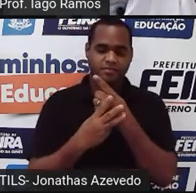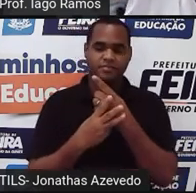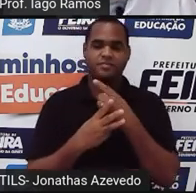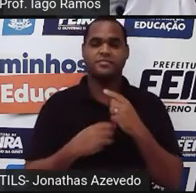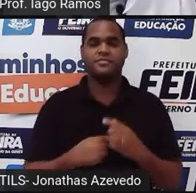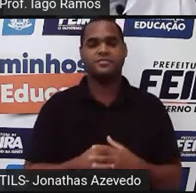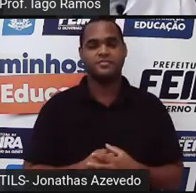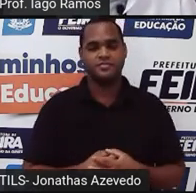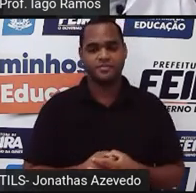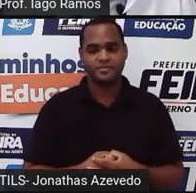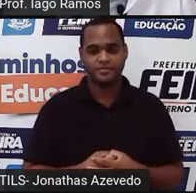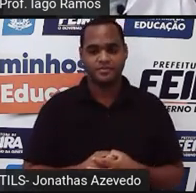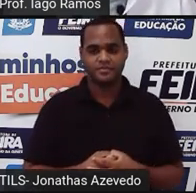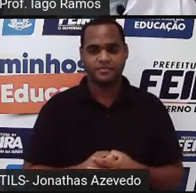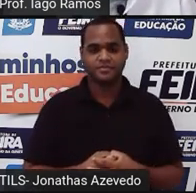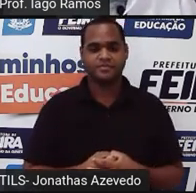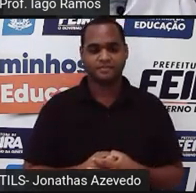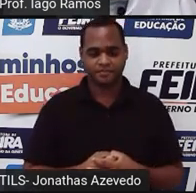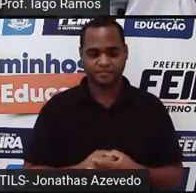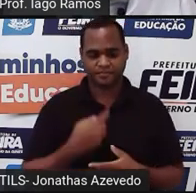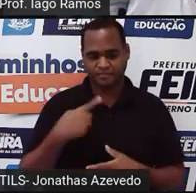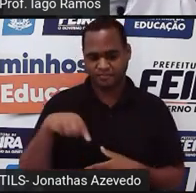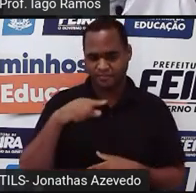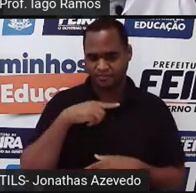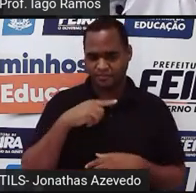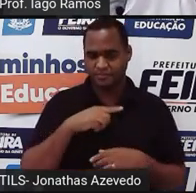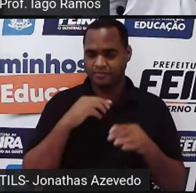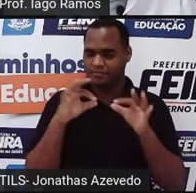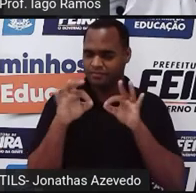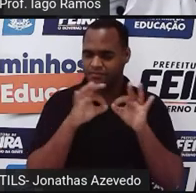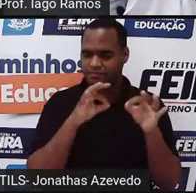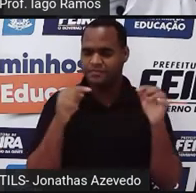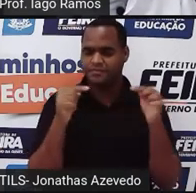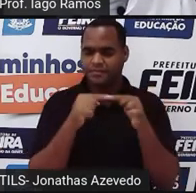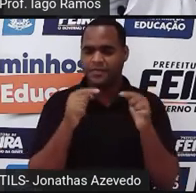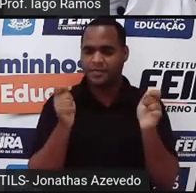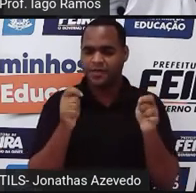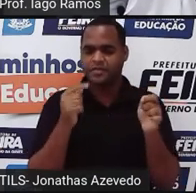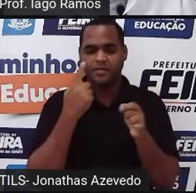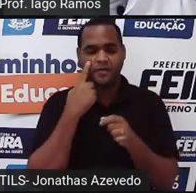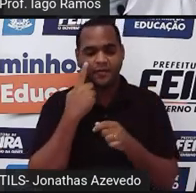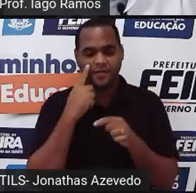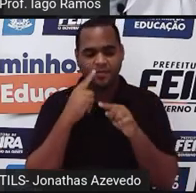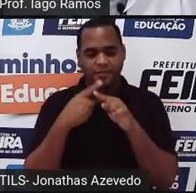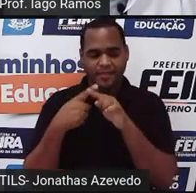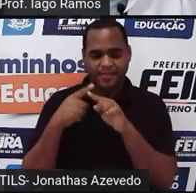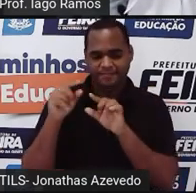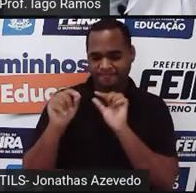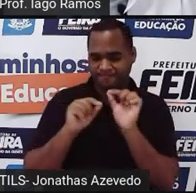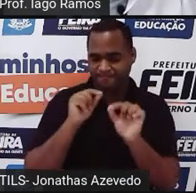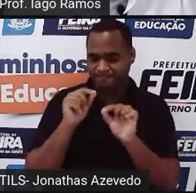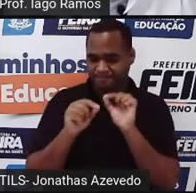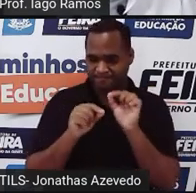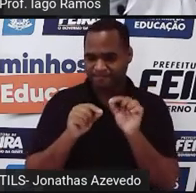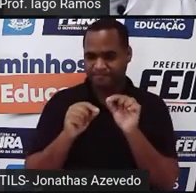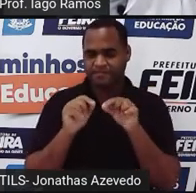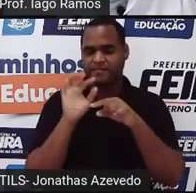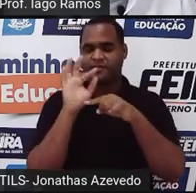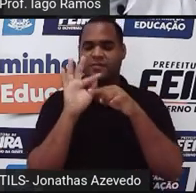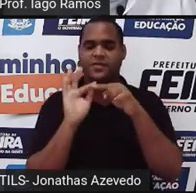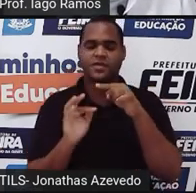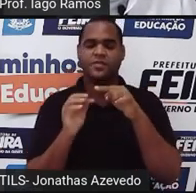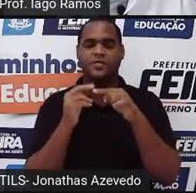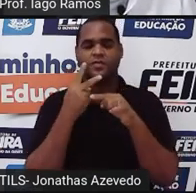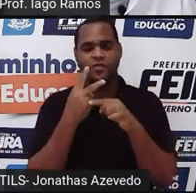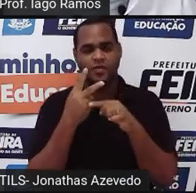três Tá bom eu tô fazendo isso de propósito E aí a gente vai ver o porquê ó essa façam dois